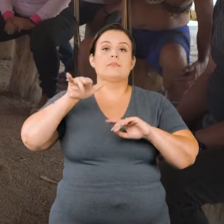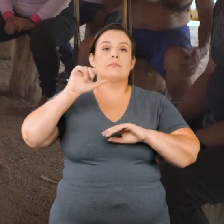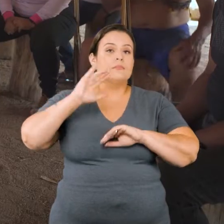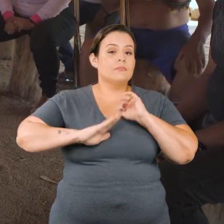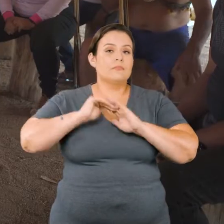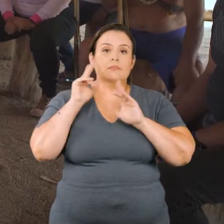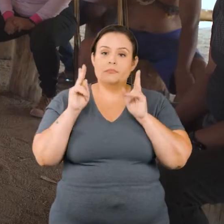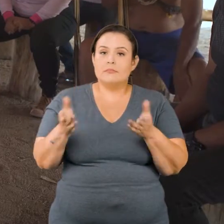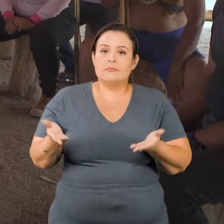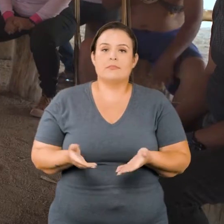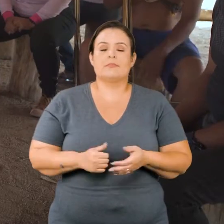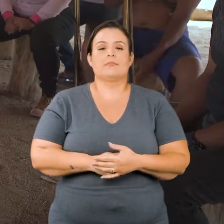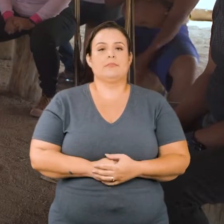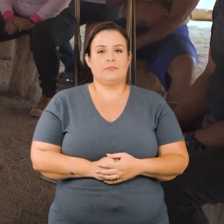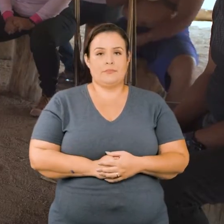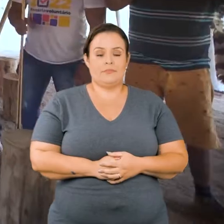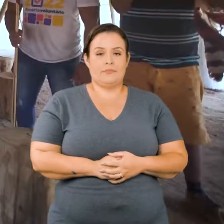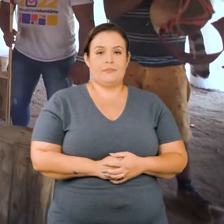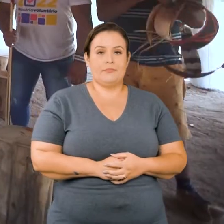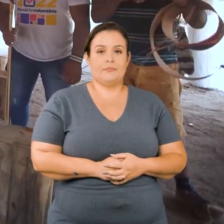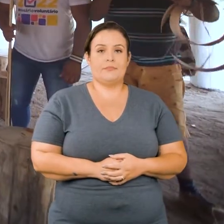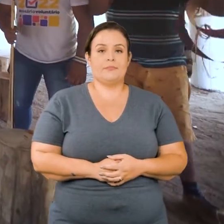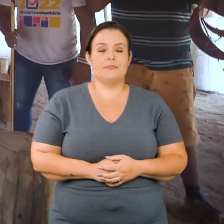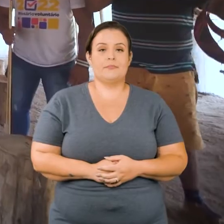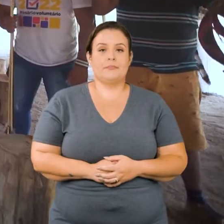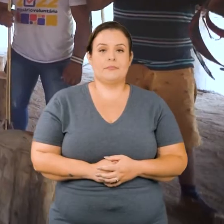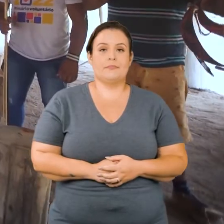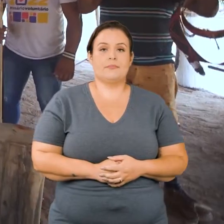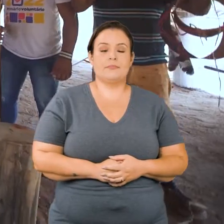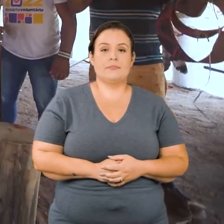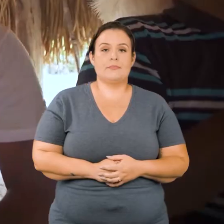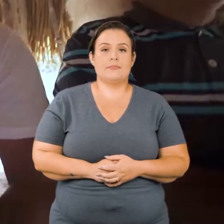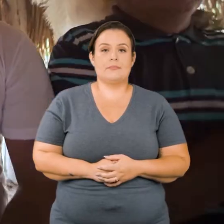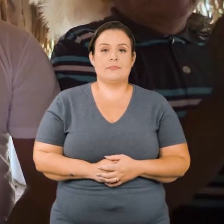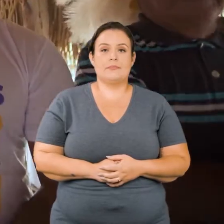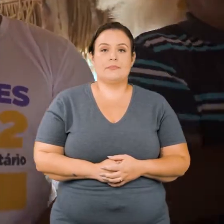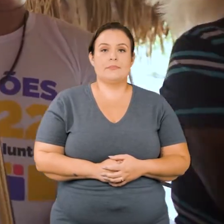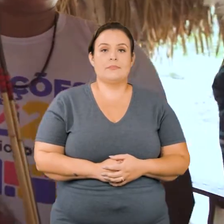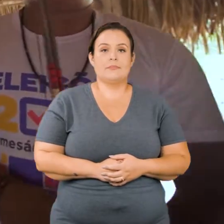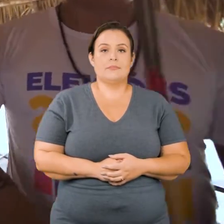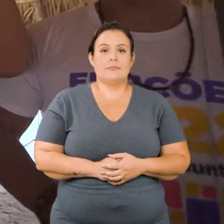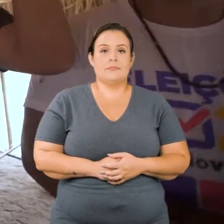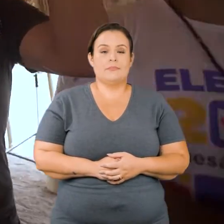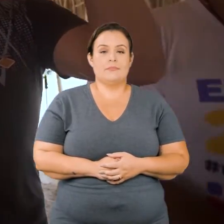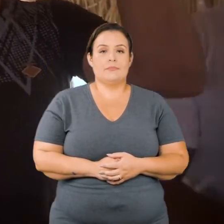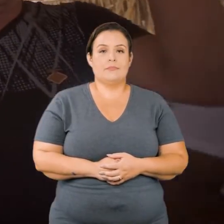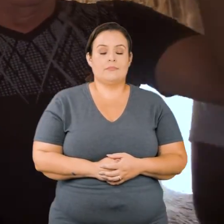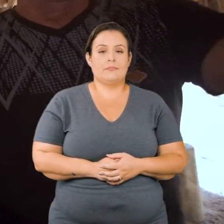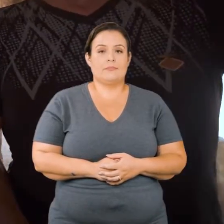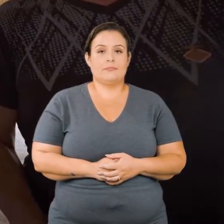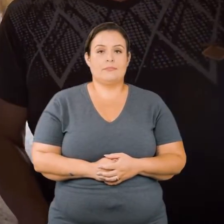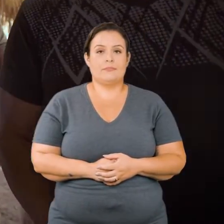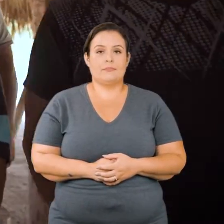que nunca praticou igual que nem está acontecendo agora. Os sabedores e anciões com seus cocares de penas coloridas estão lado a lado na oca e